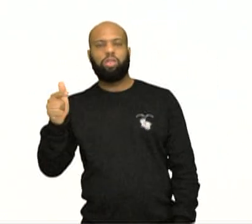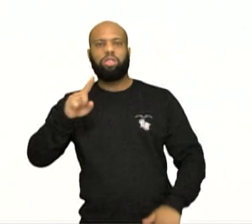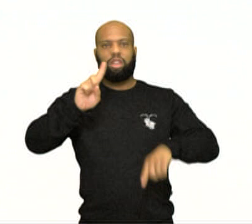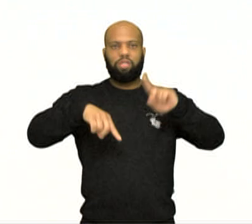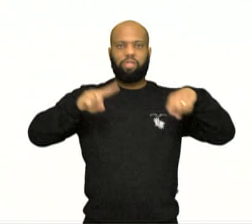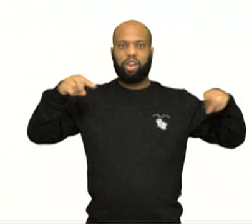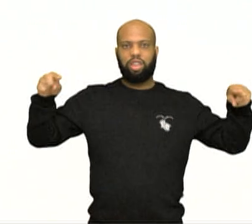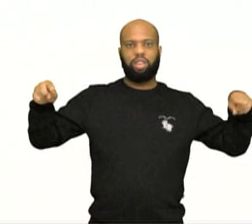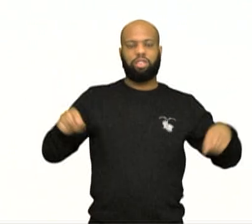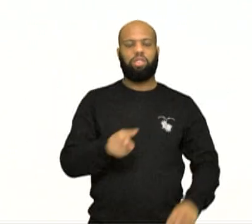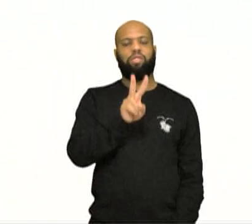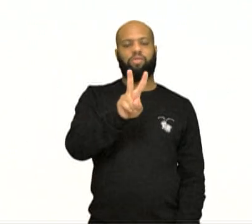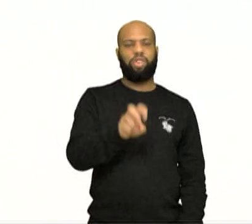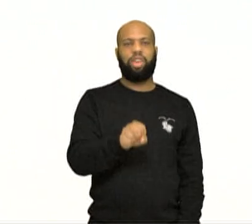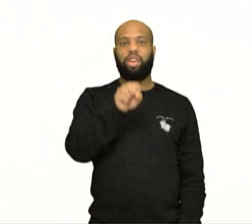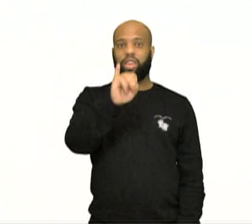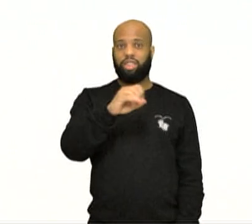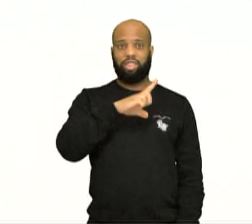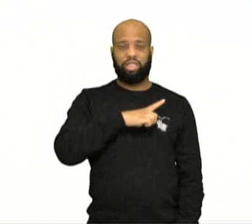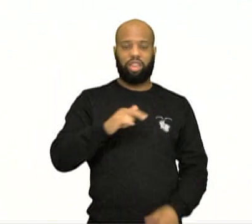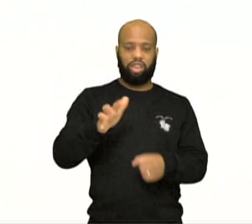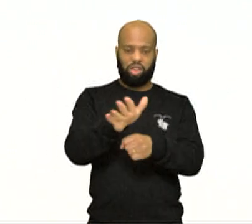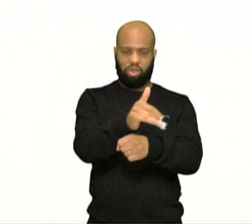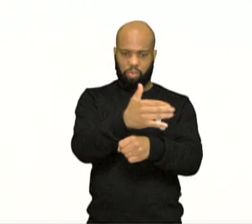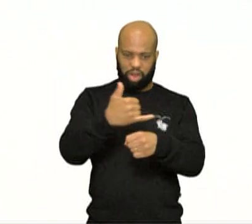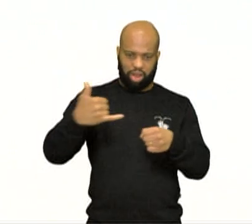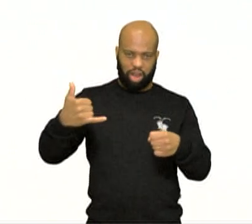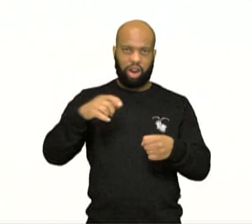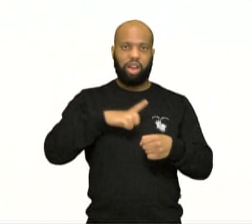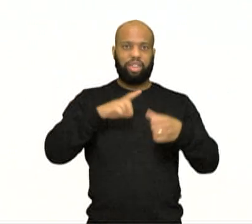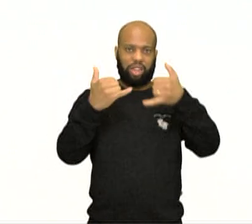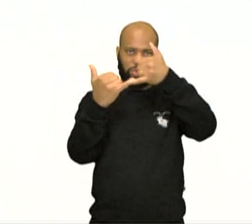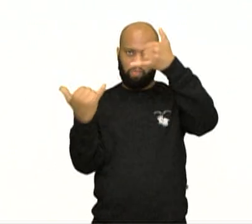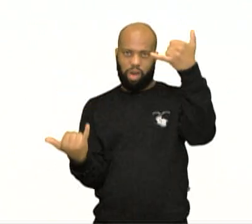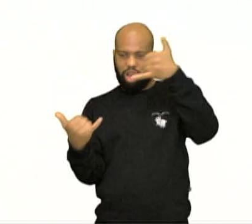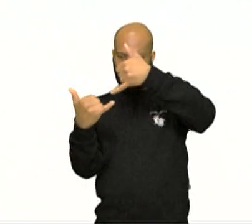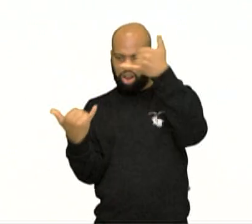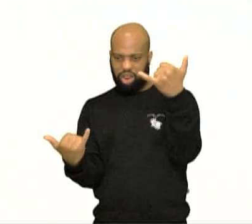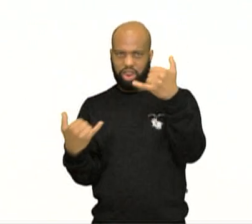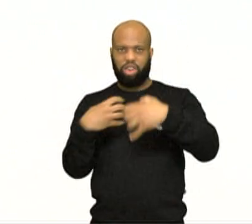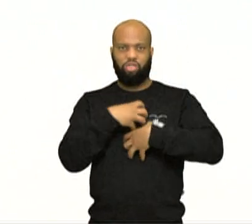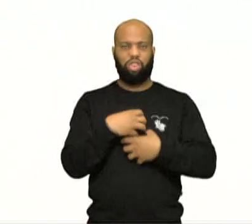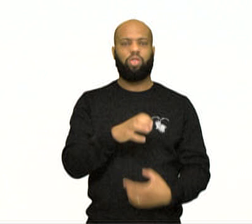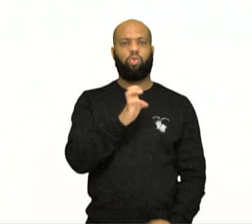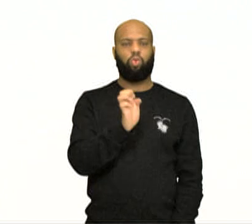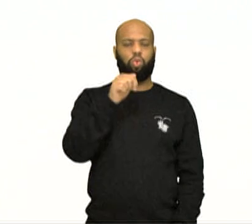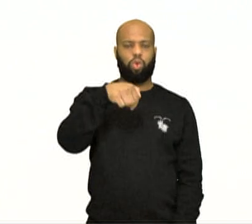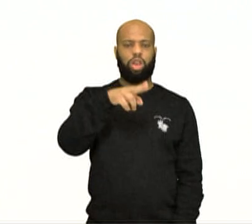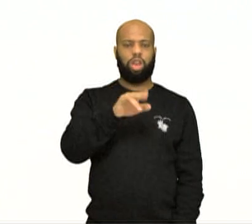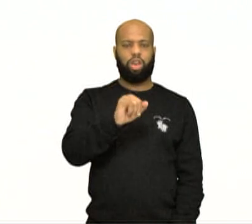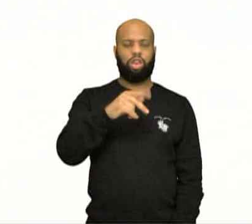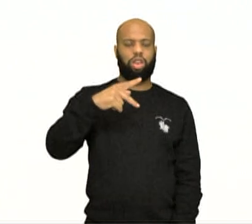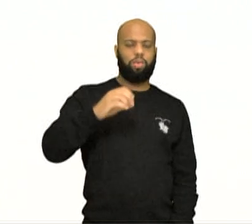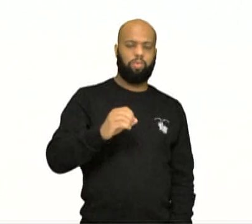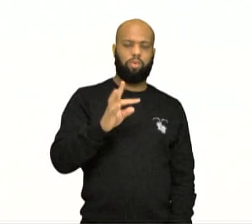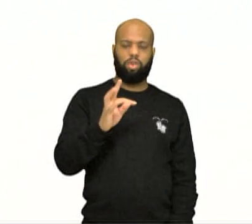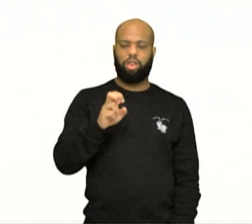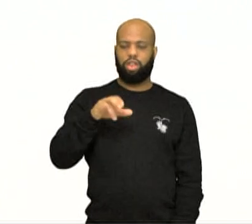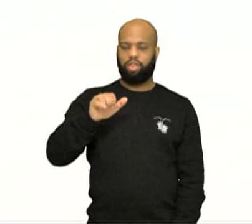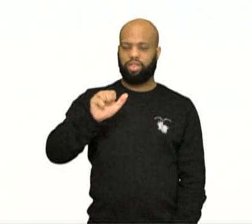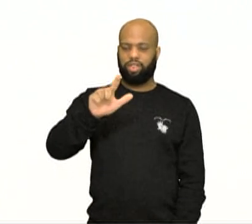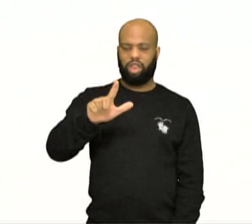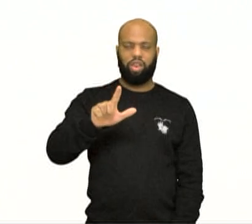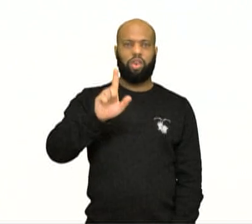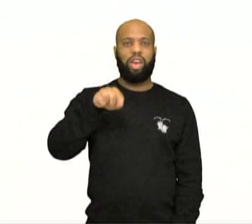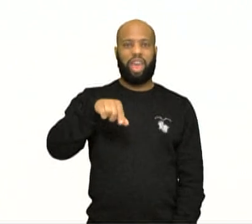tensão quando eu carrego uma carga por uma linha equipotencial, né? Como a linha é equipotencial, o potencial é mesmo em